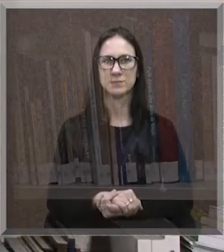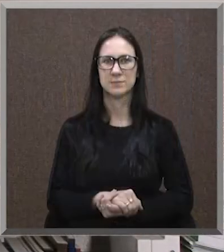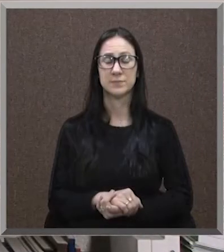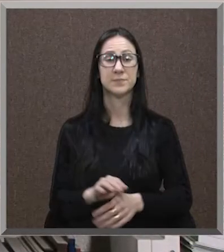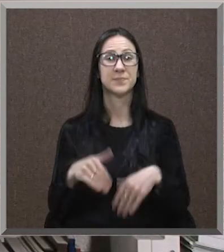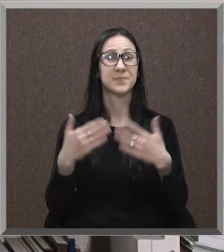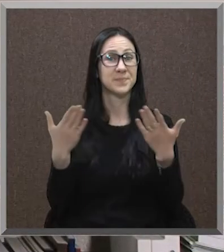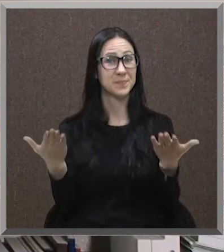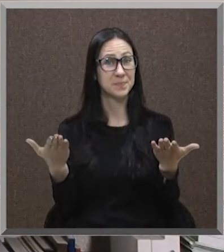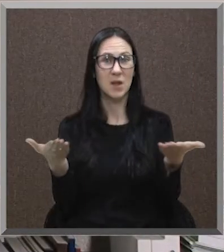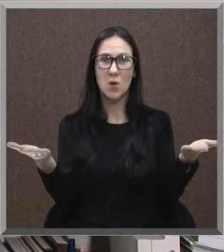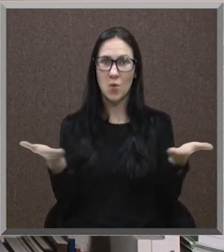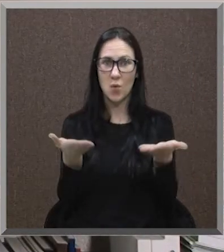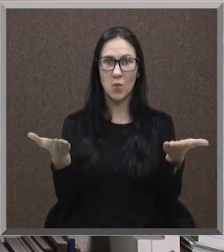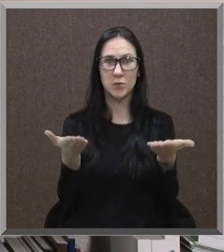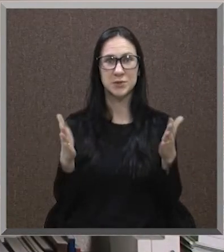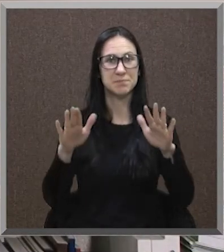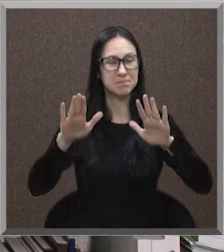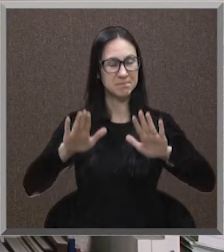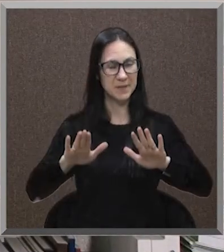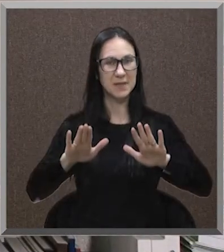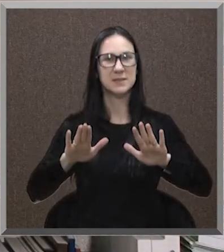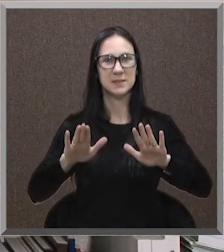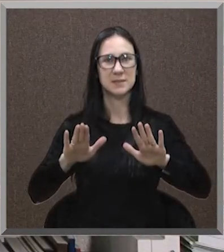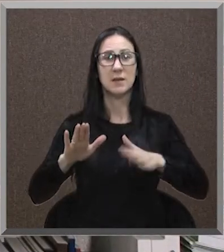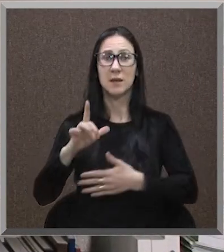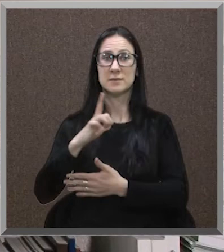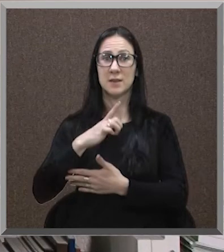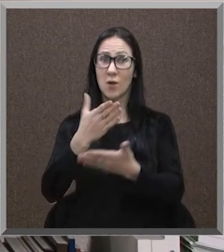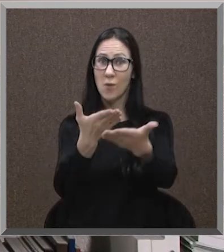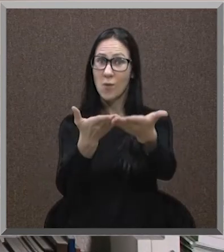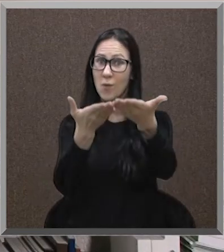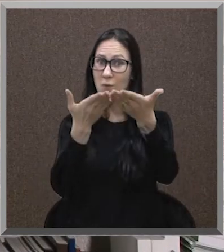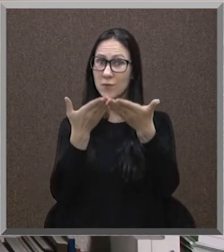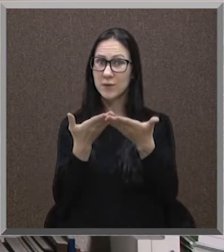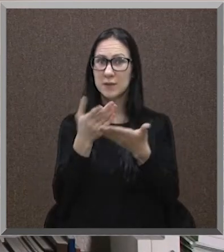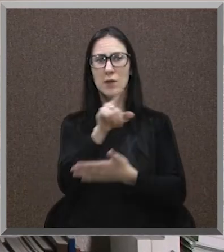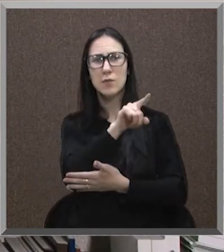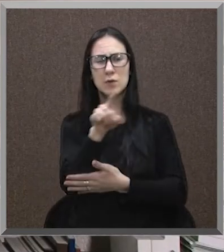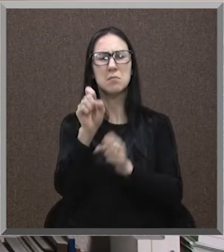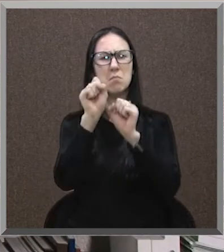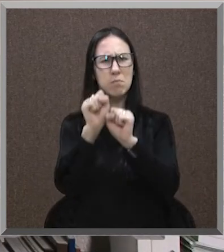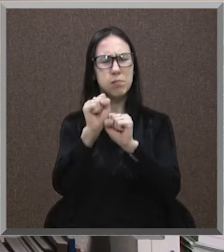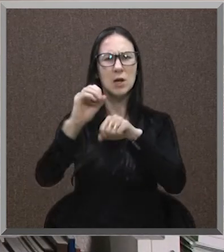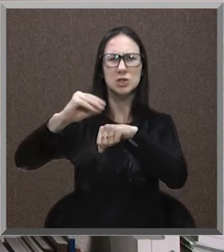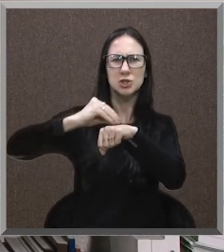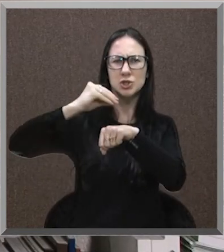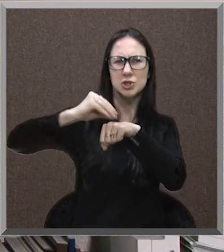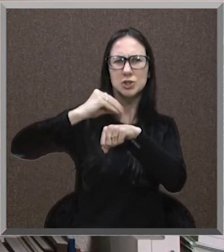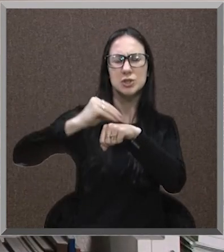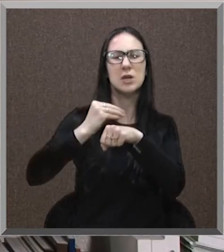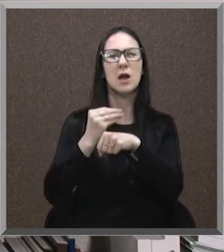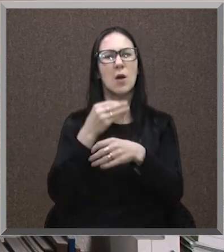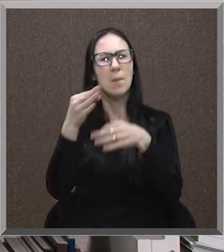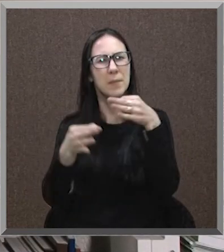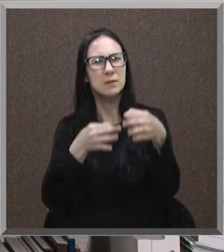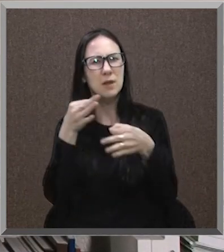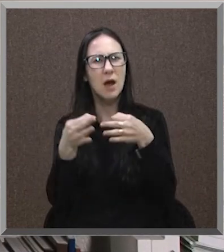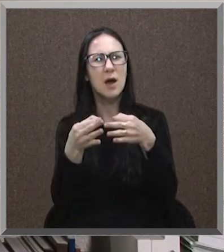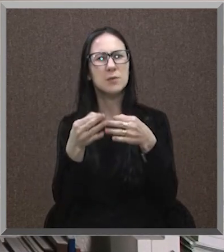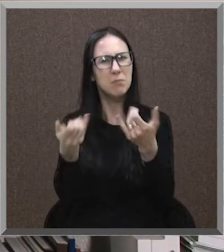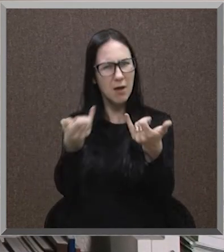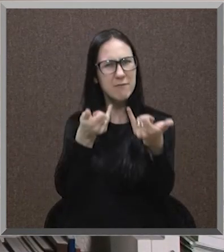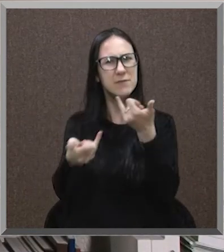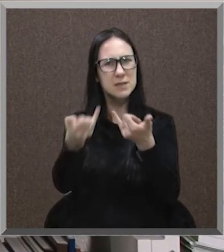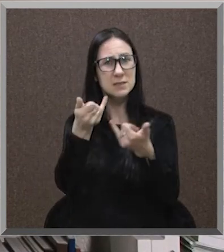Bom, galera, hoje eu vou ficando por aqui. Já deixo meu convite para você nos enviar sugestões, comentários, enfim, para que você